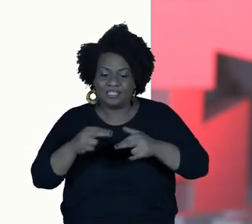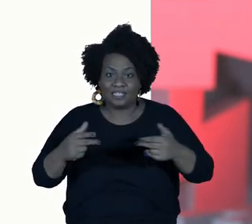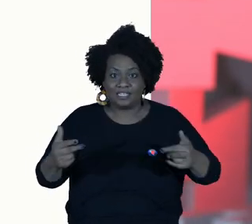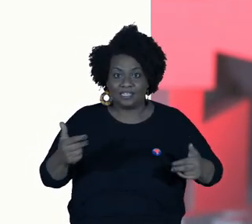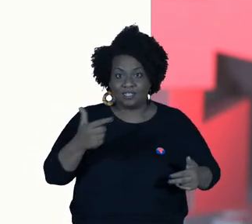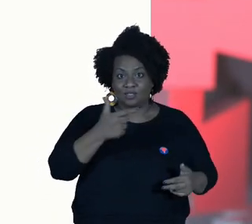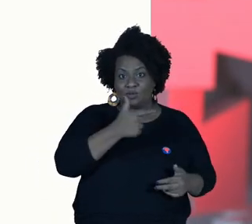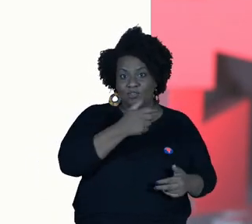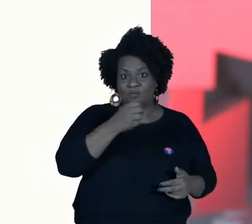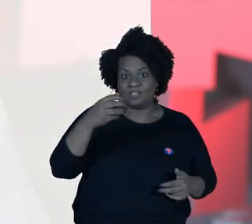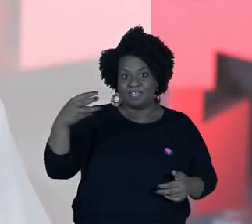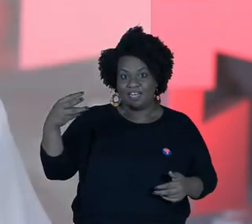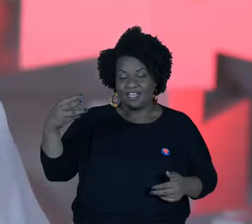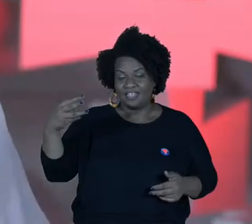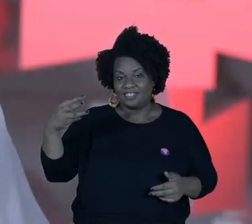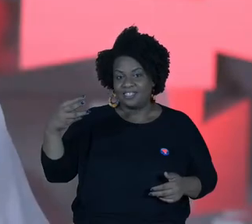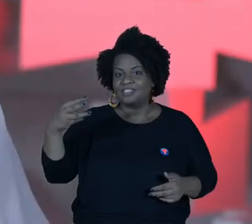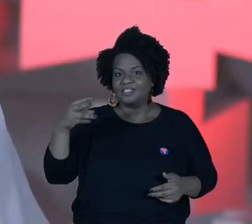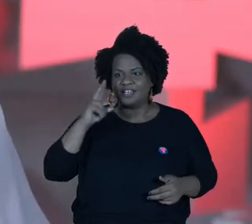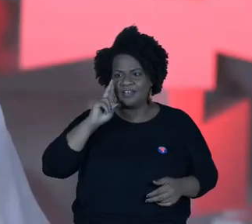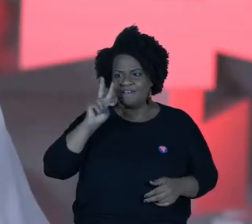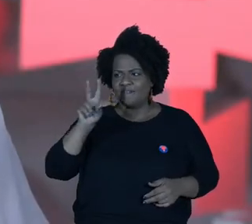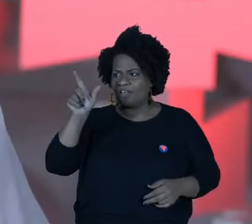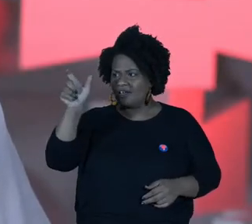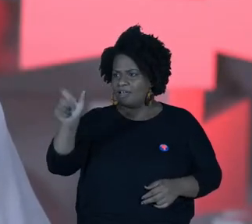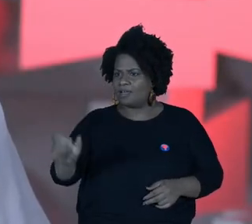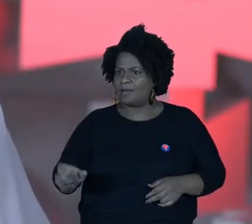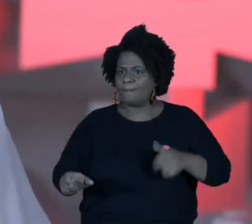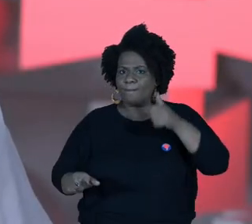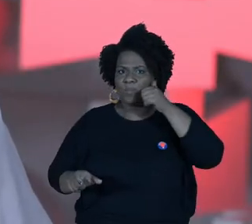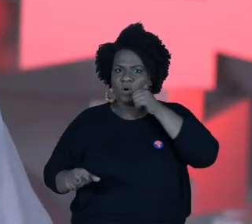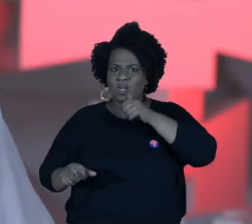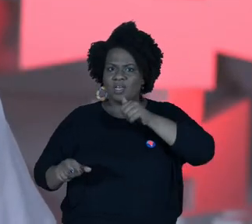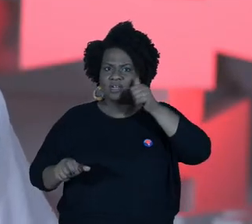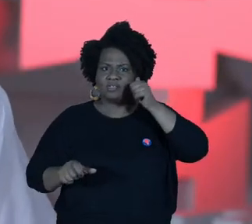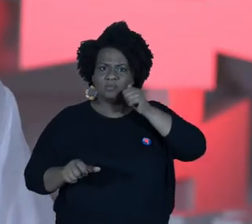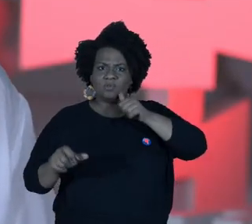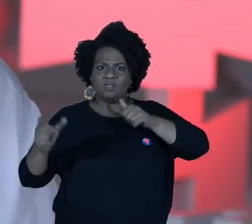2003, a gente vê mulheres como insetos,